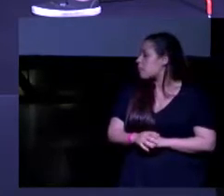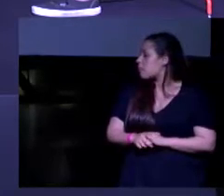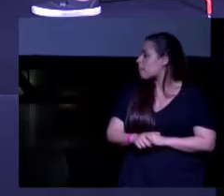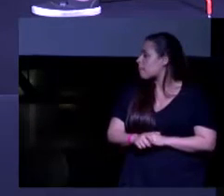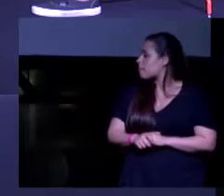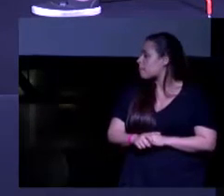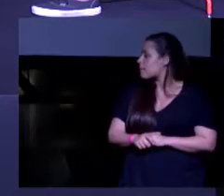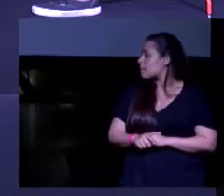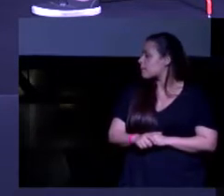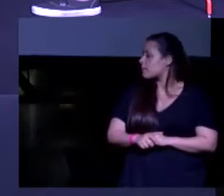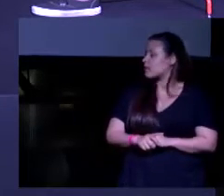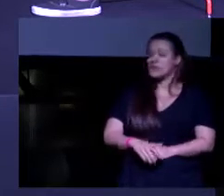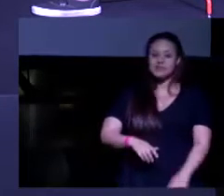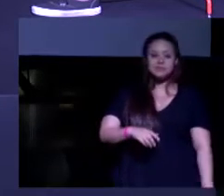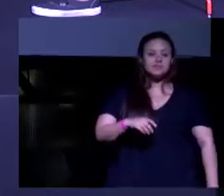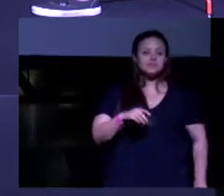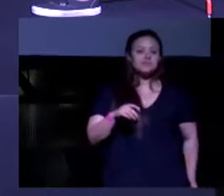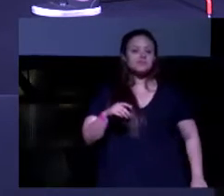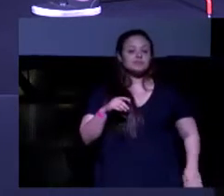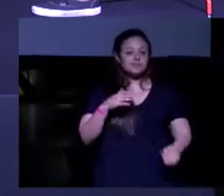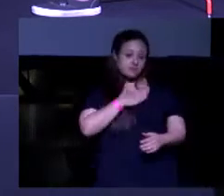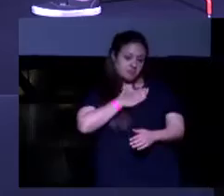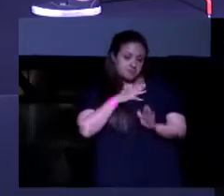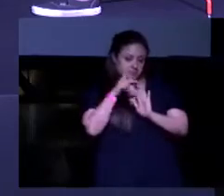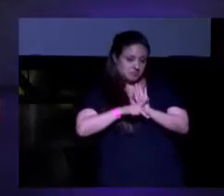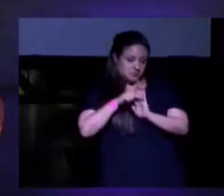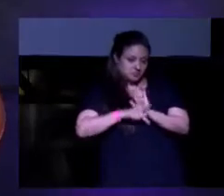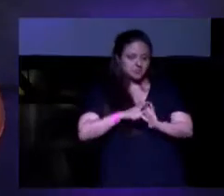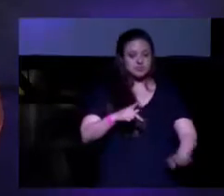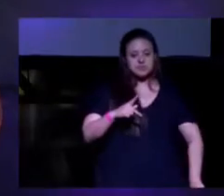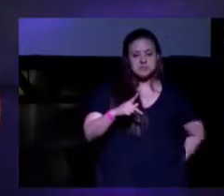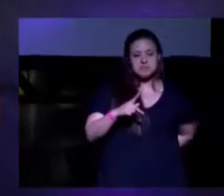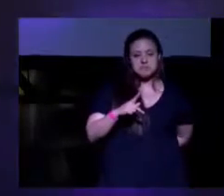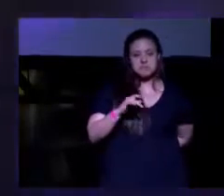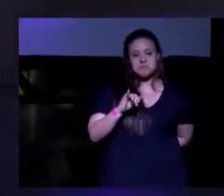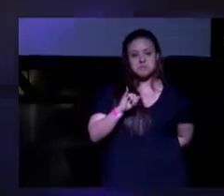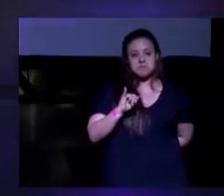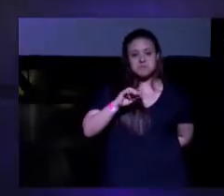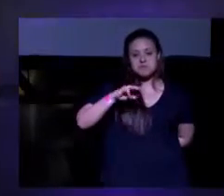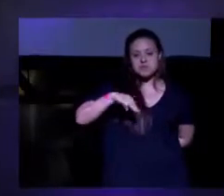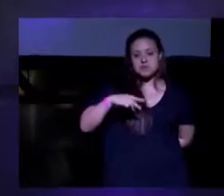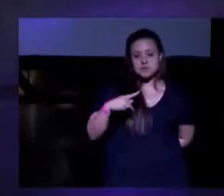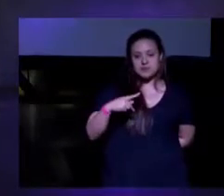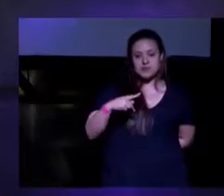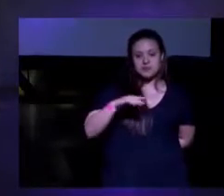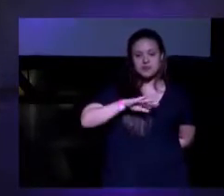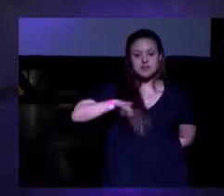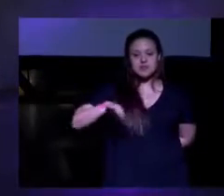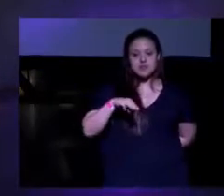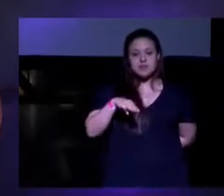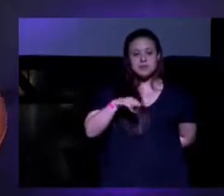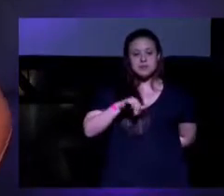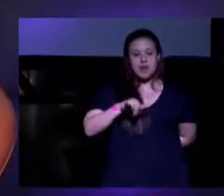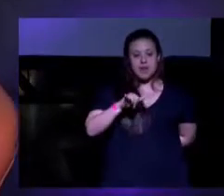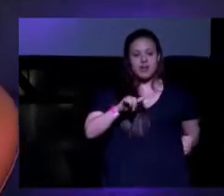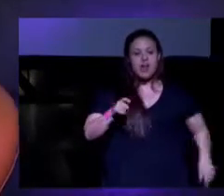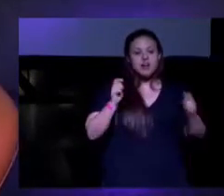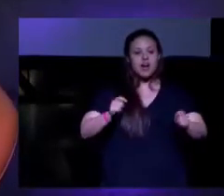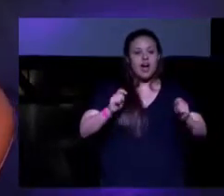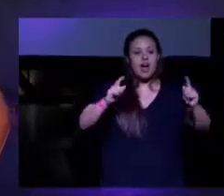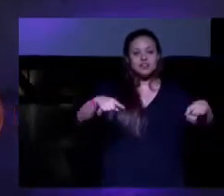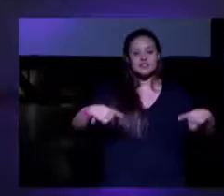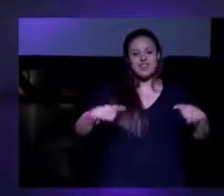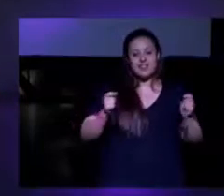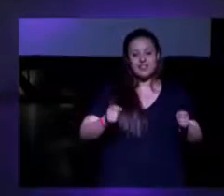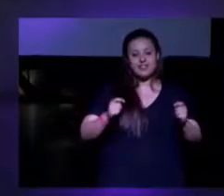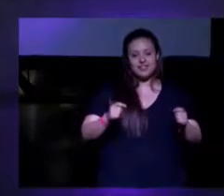Bom, o Pimp My Carroça, parte dele, a parte mais onde a gente tem mais gasto, que são nas reformas